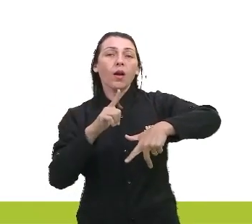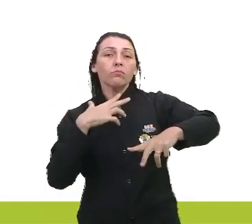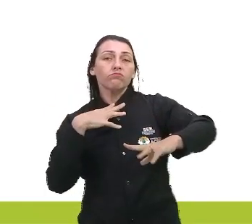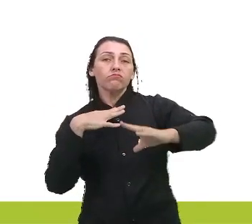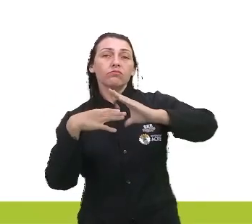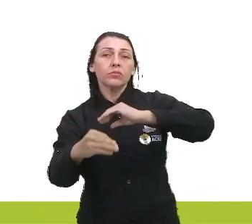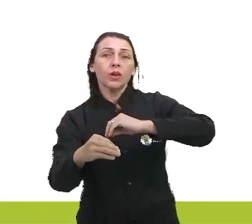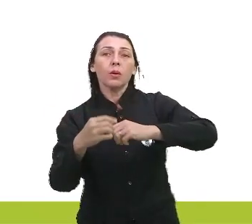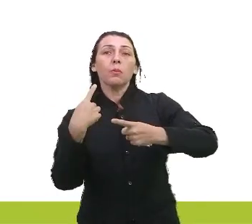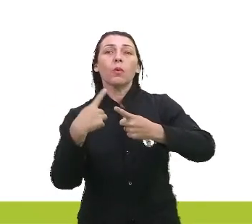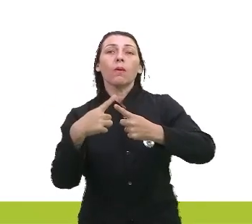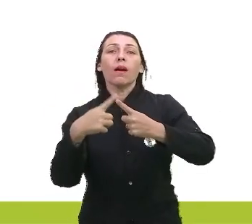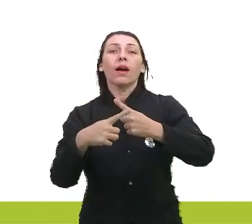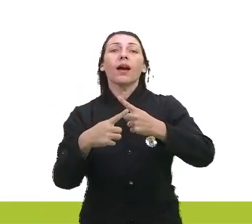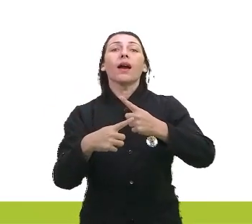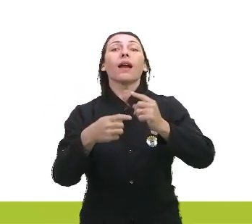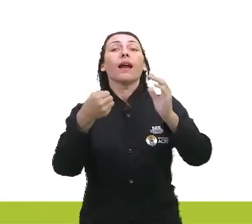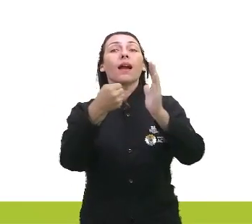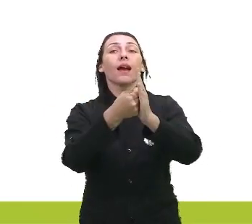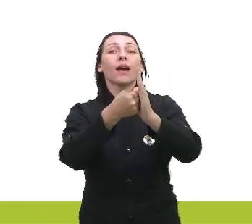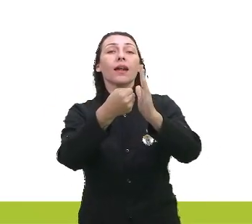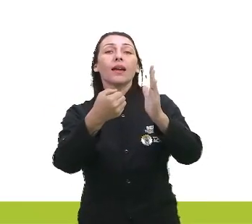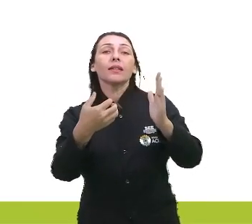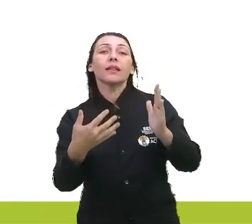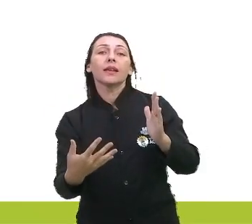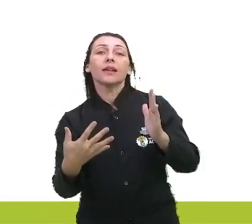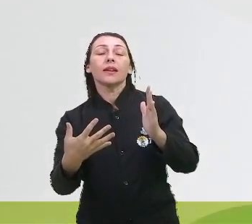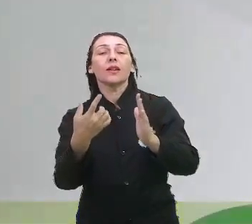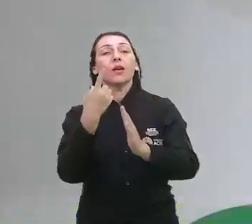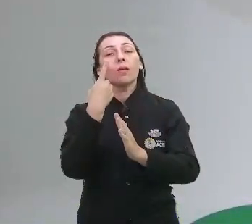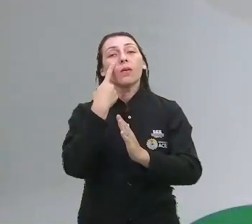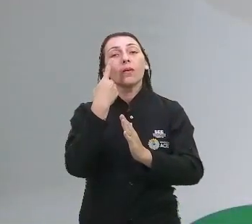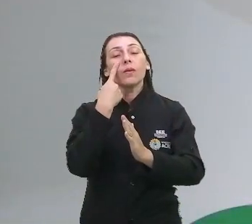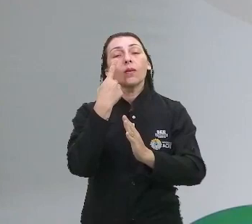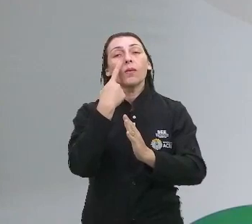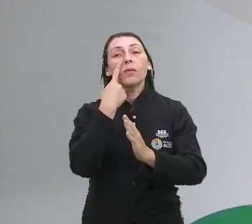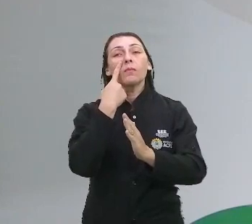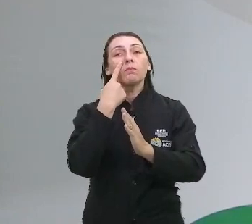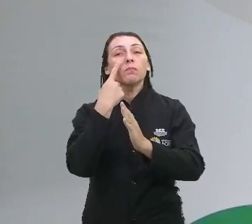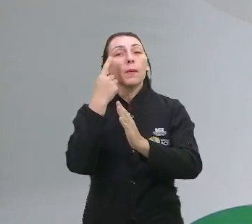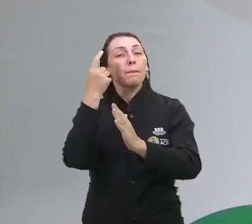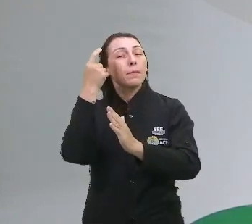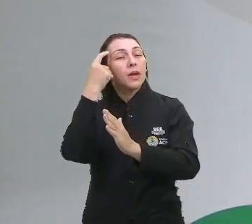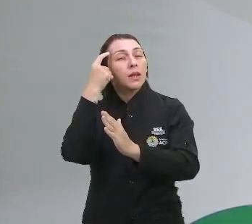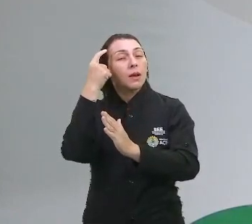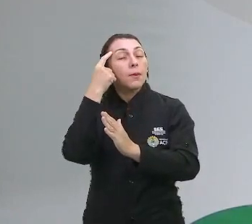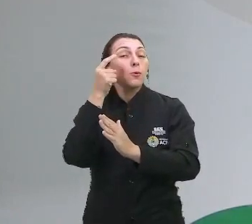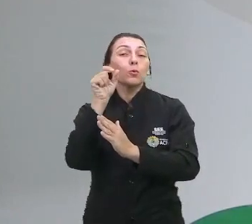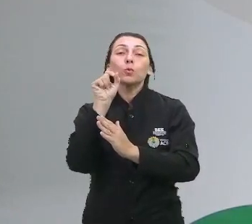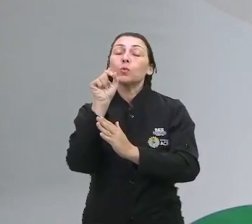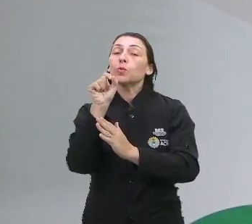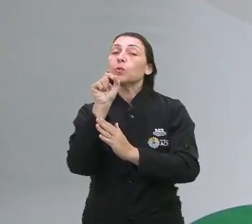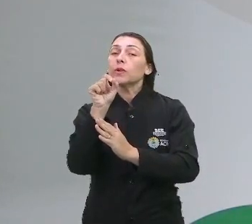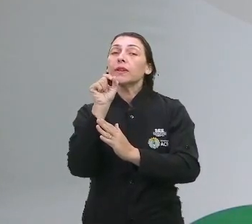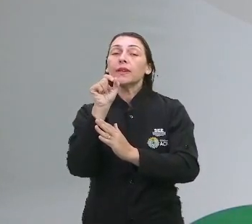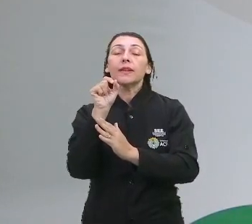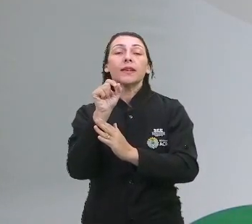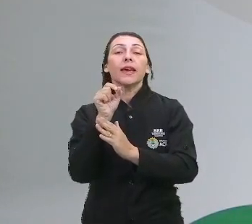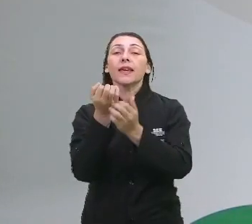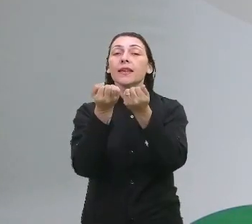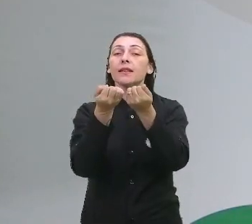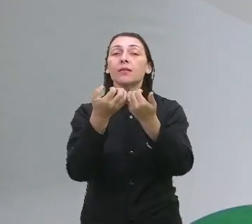está escapando por determinada característica. Então, vamos a uma reflexão. O que é que